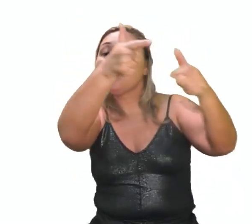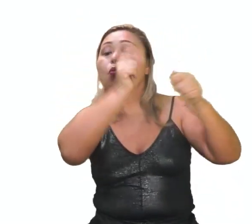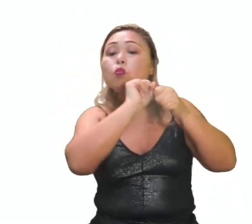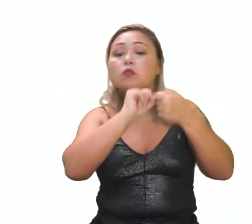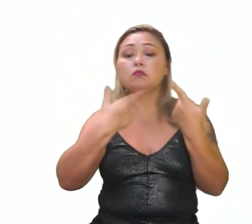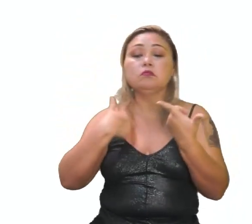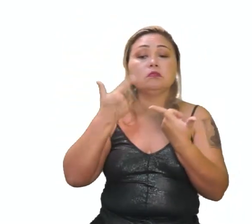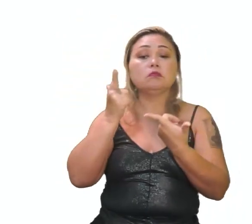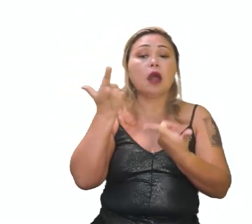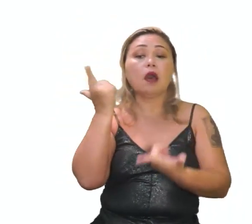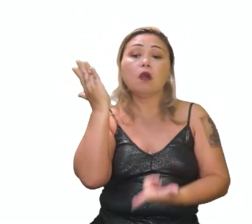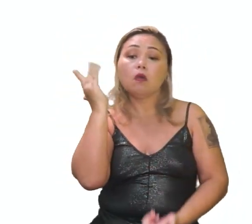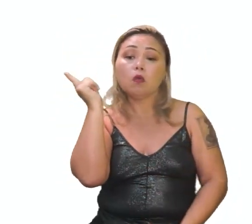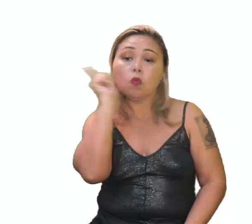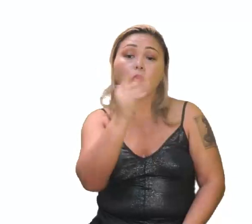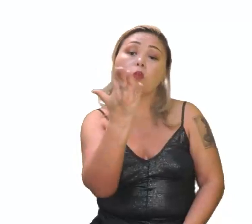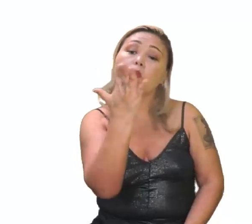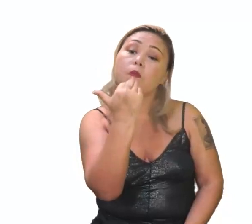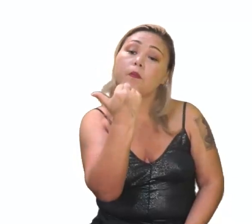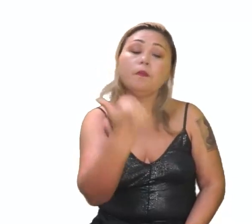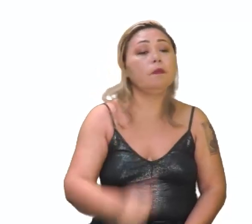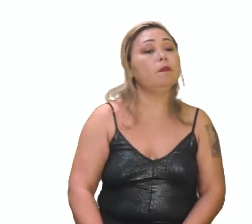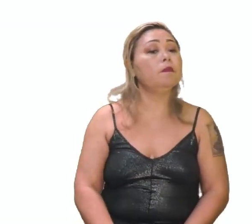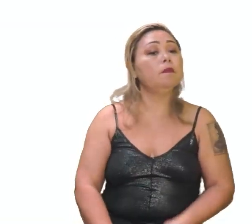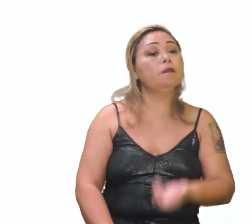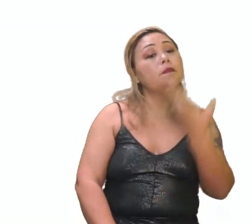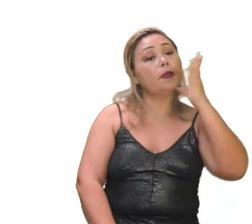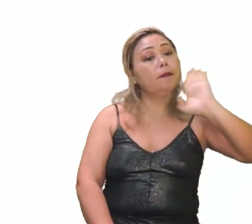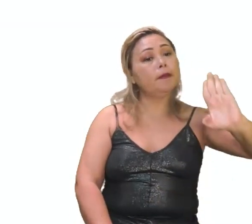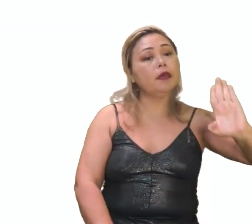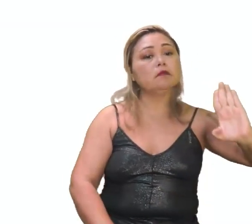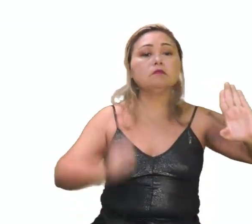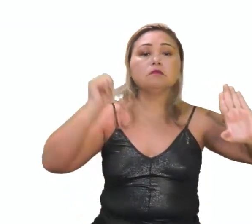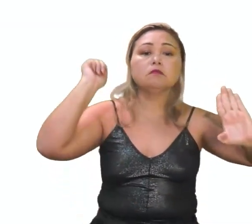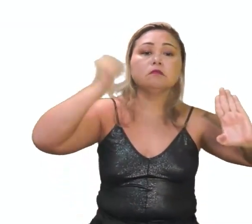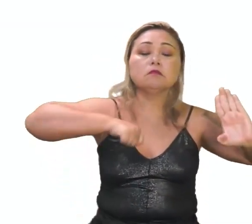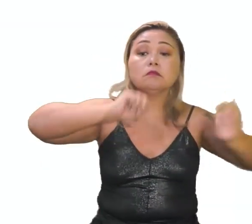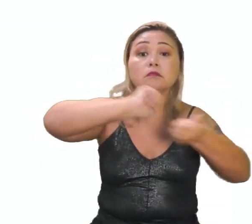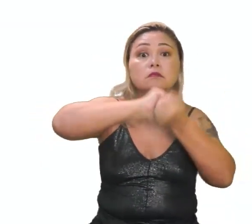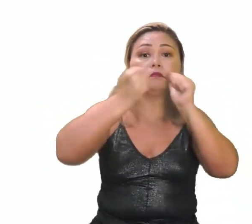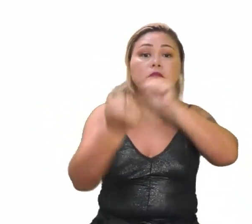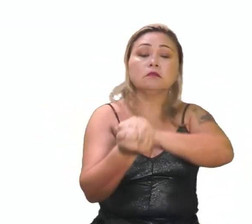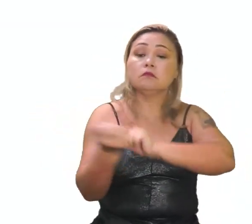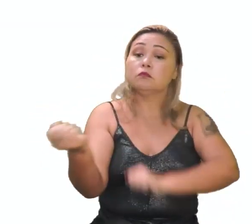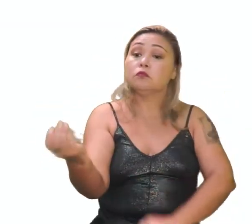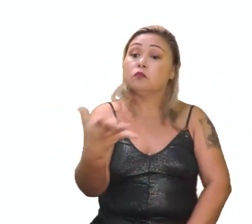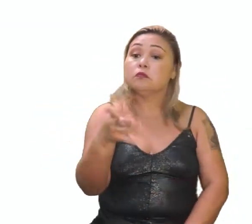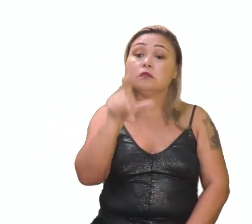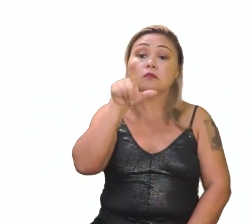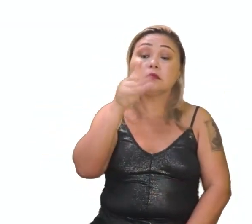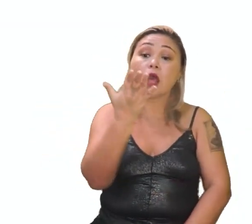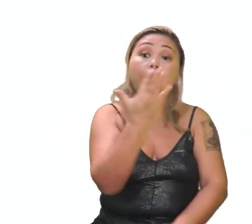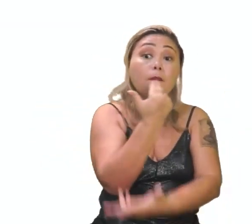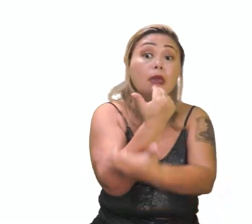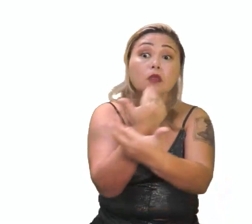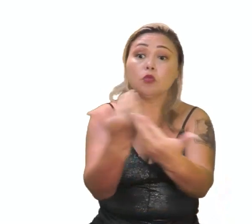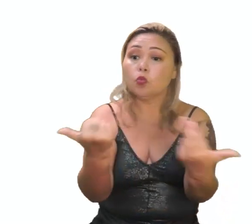procurar outras fontes de alimento. Então, não. B, capacidade da adaptação a